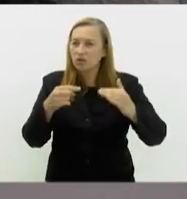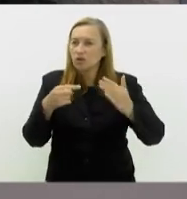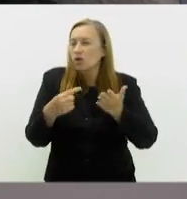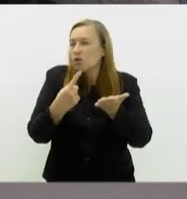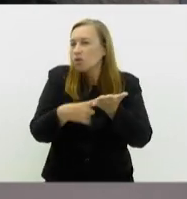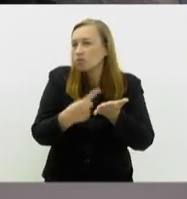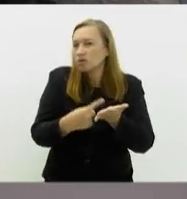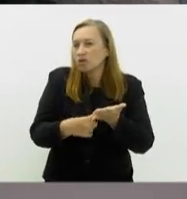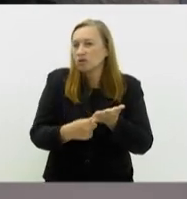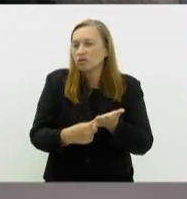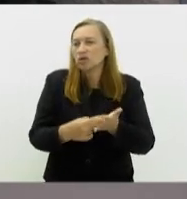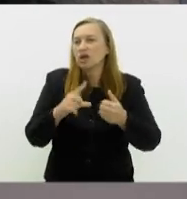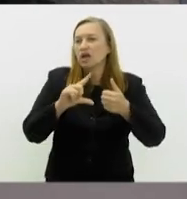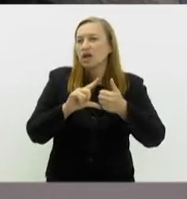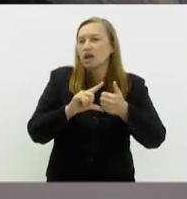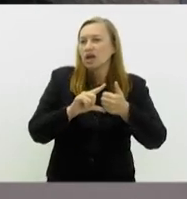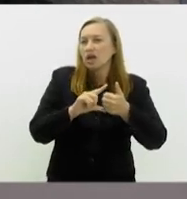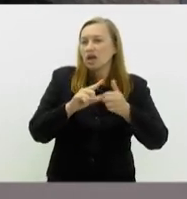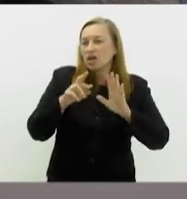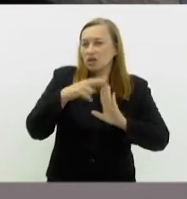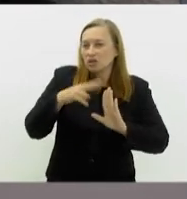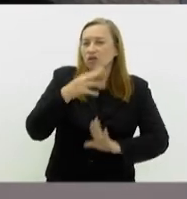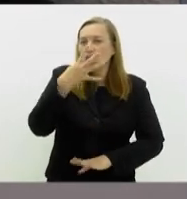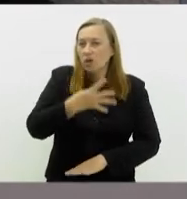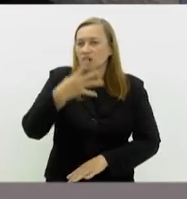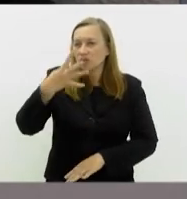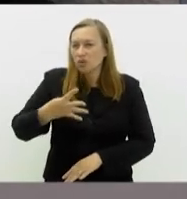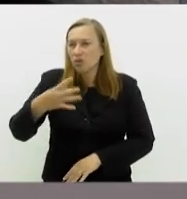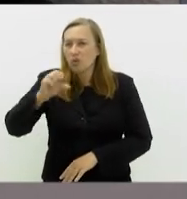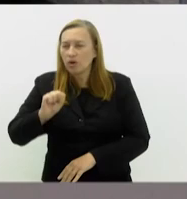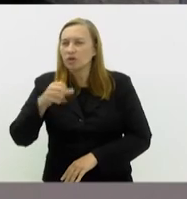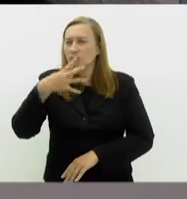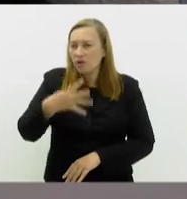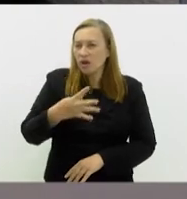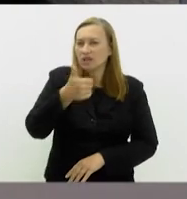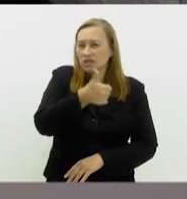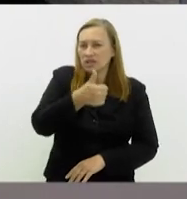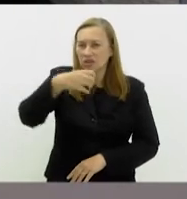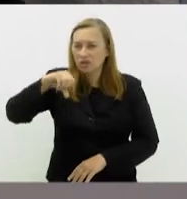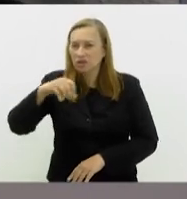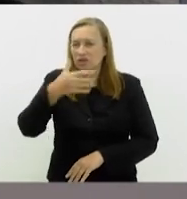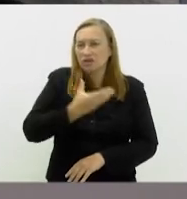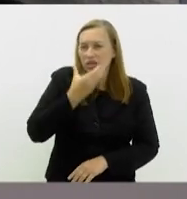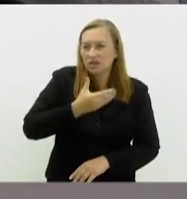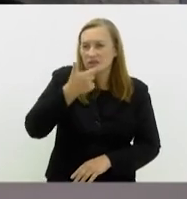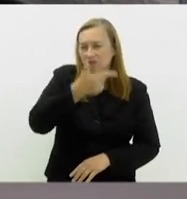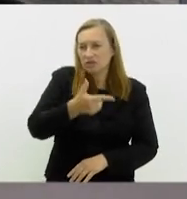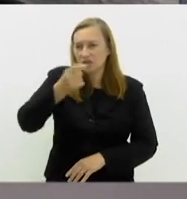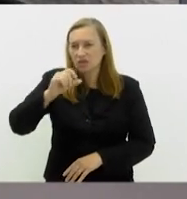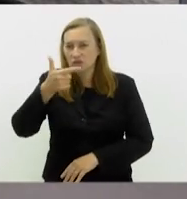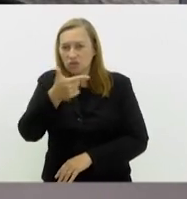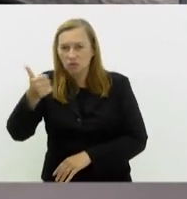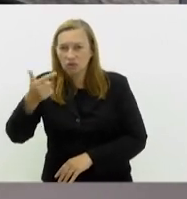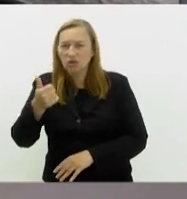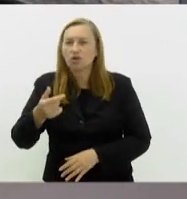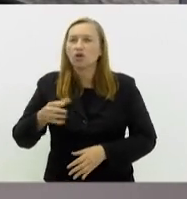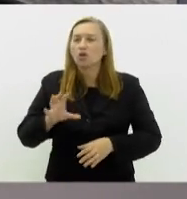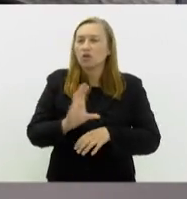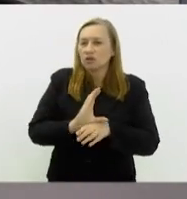resolução 484 de 19 de dezembro de de 22 do Conselho Nacional de Justiça